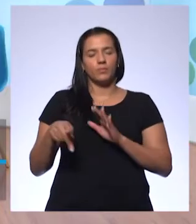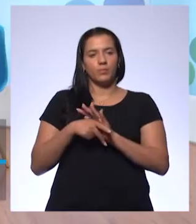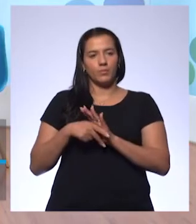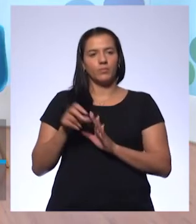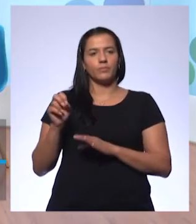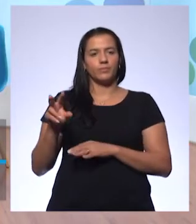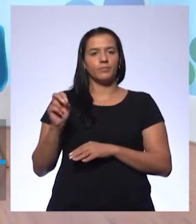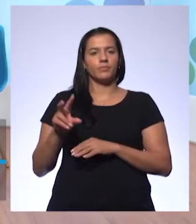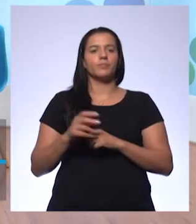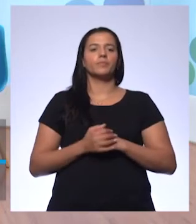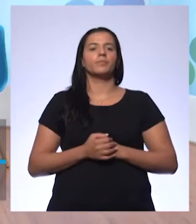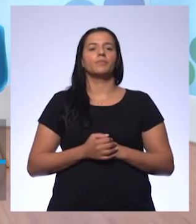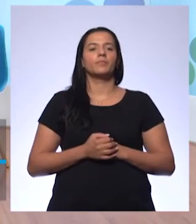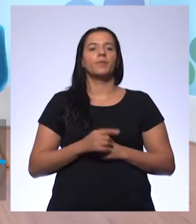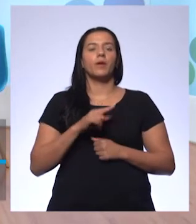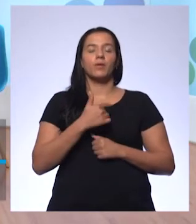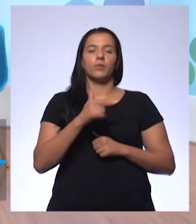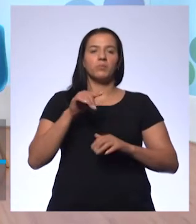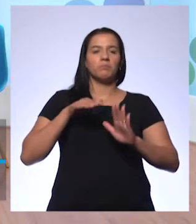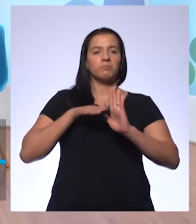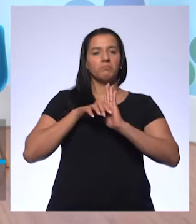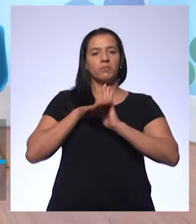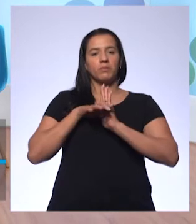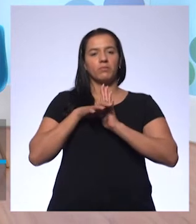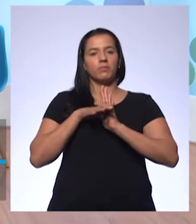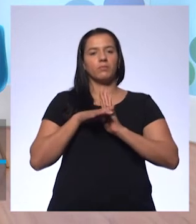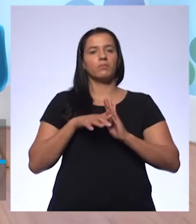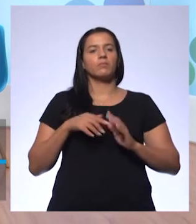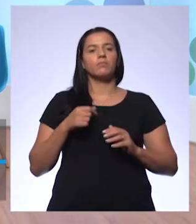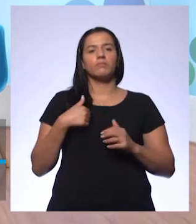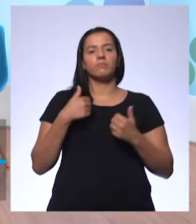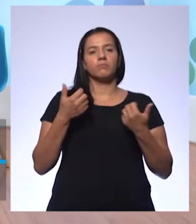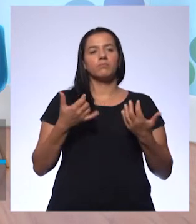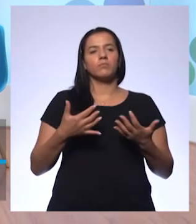né? Agora, as bactérias, tem aqui a